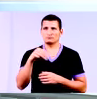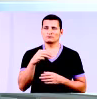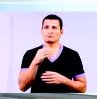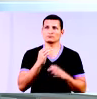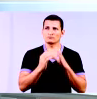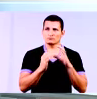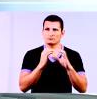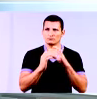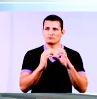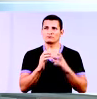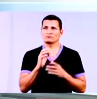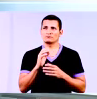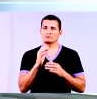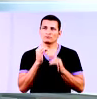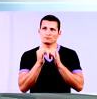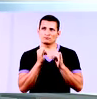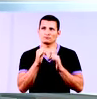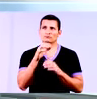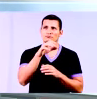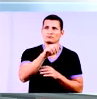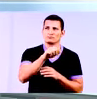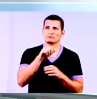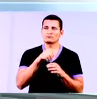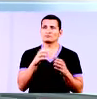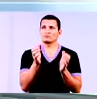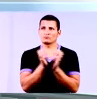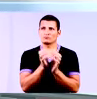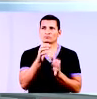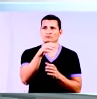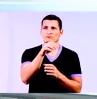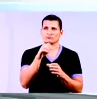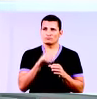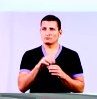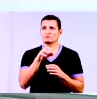essa informação em pacotes, em grupos, né? Não sai toda